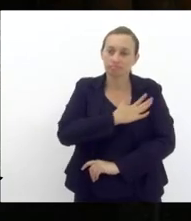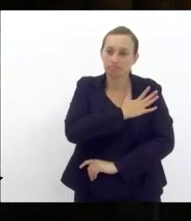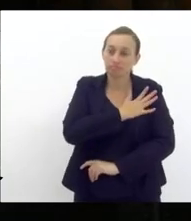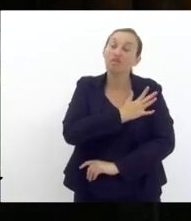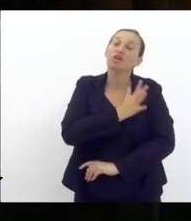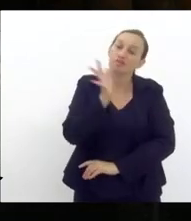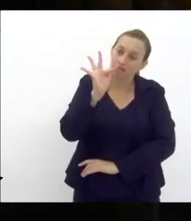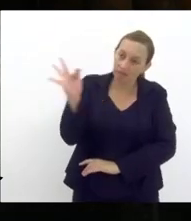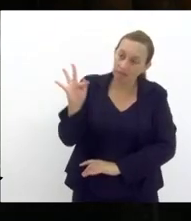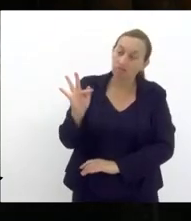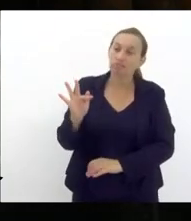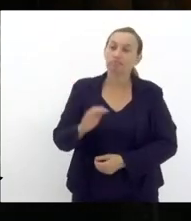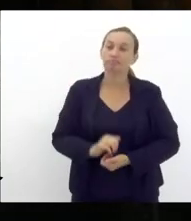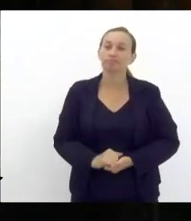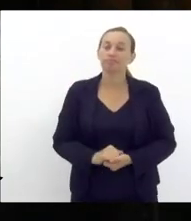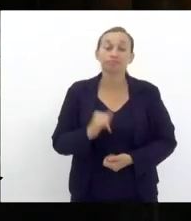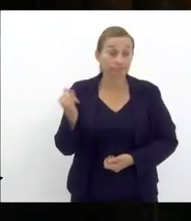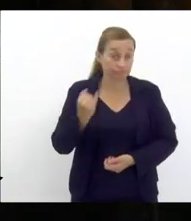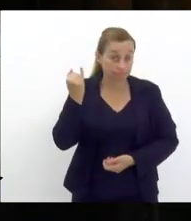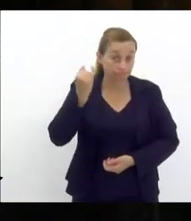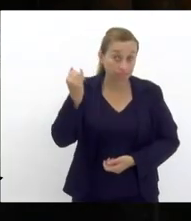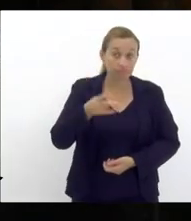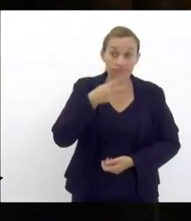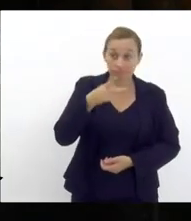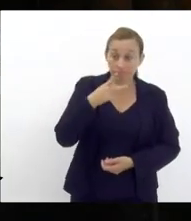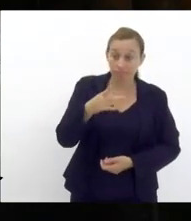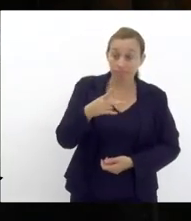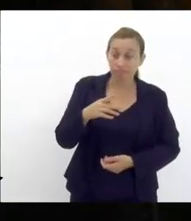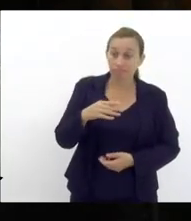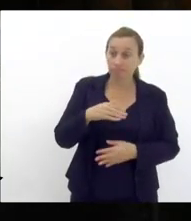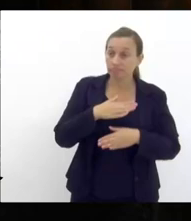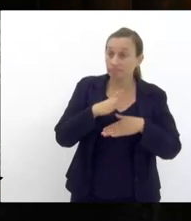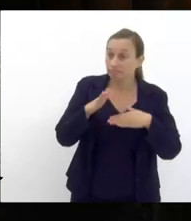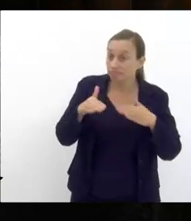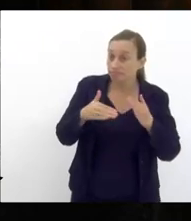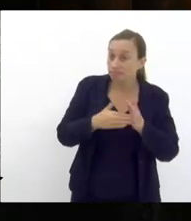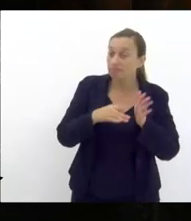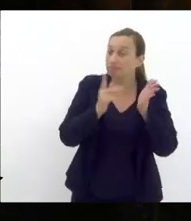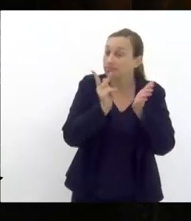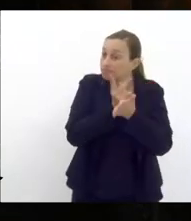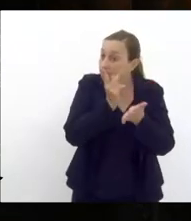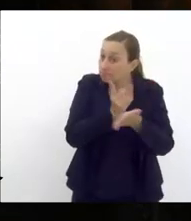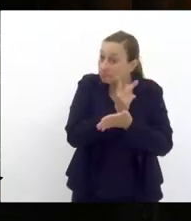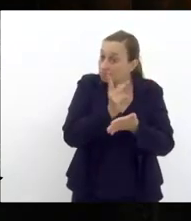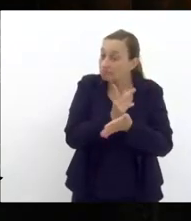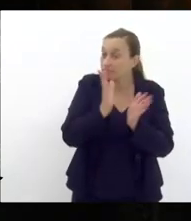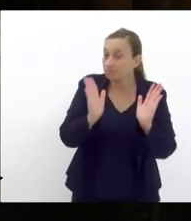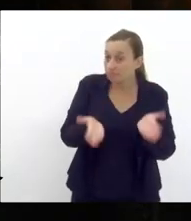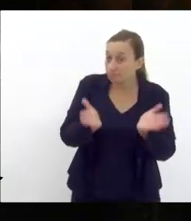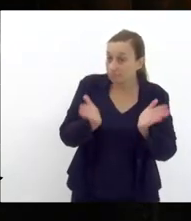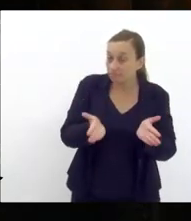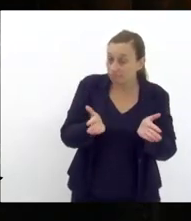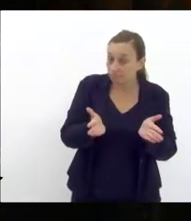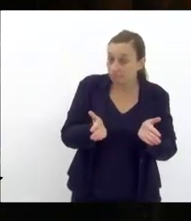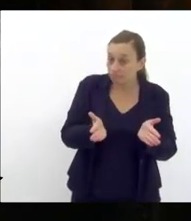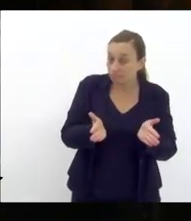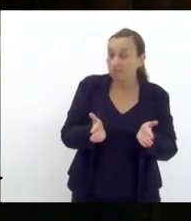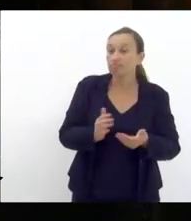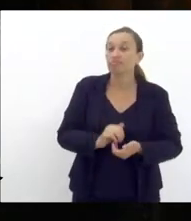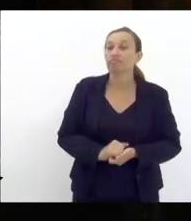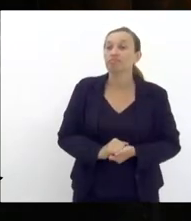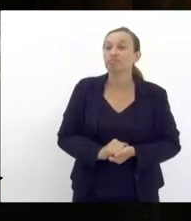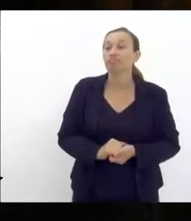E aí é importante dizer que diante de todas irregularidades e agora do indiciado né